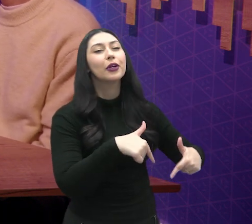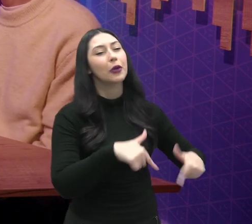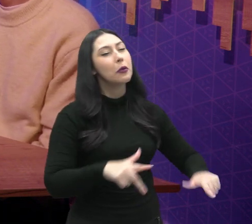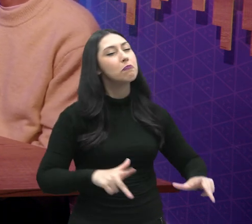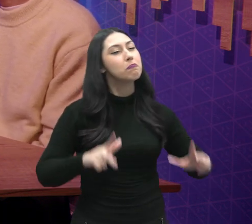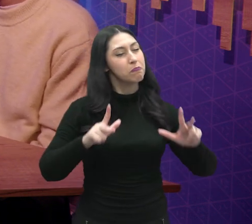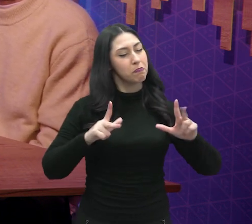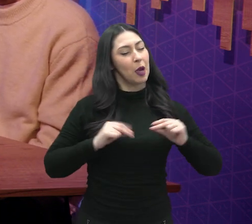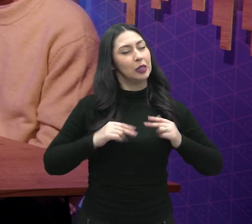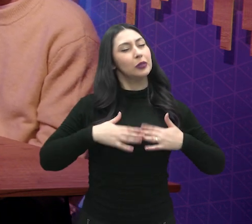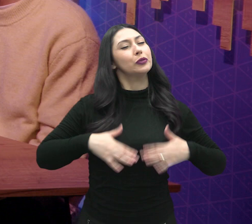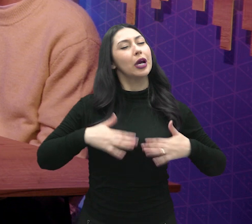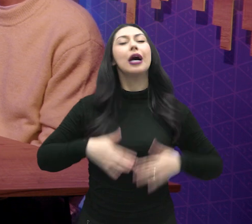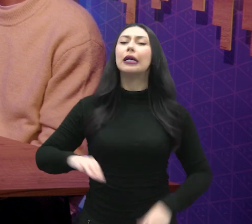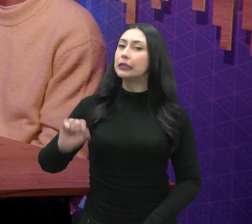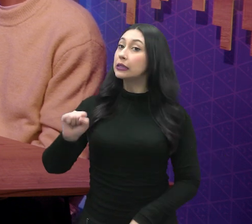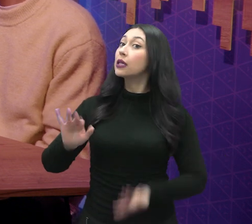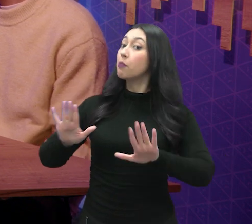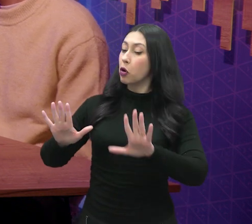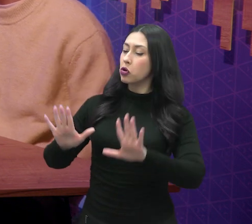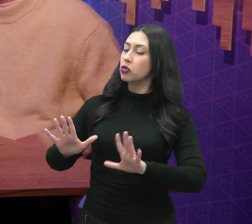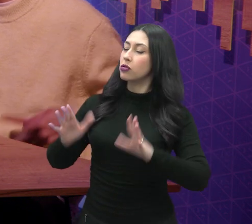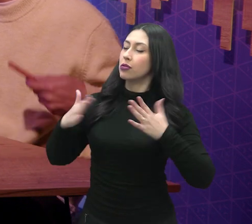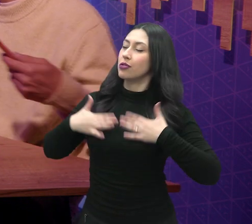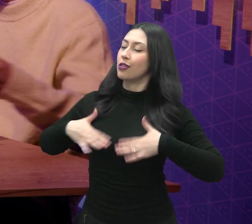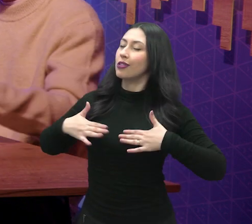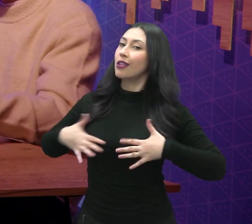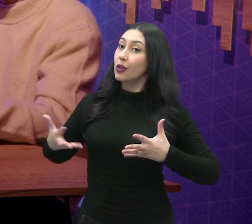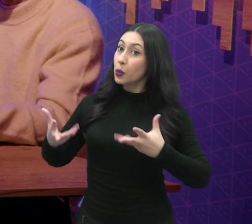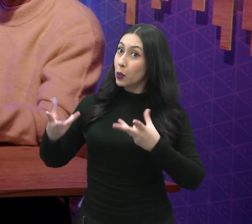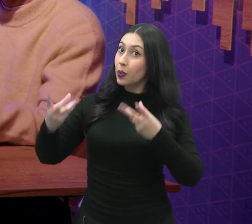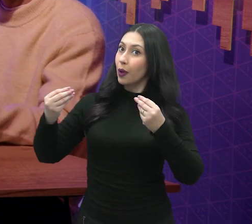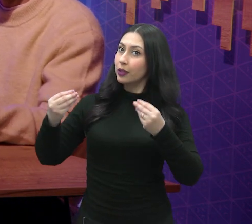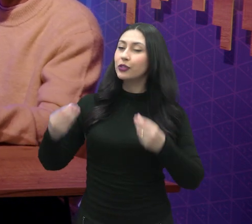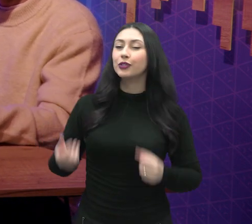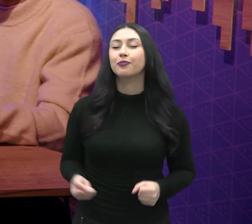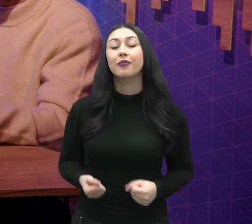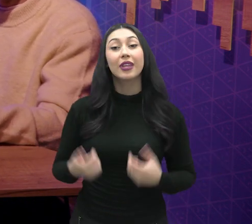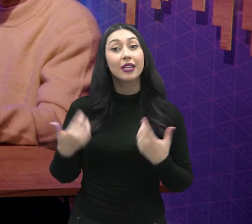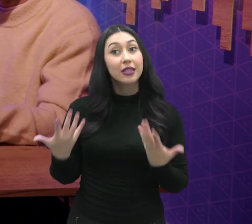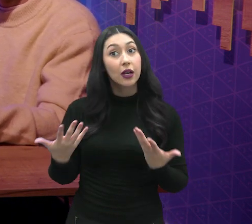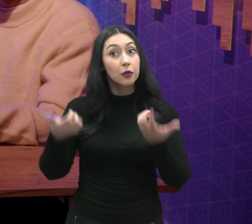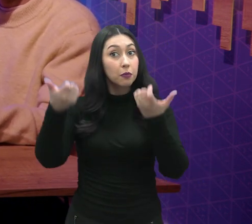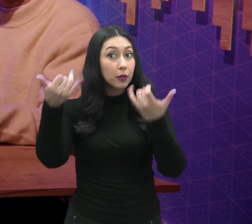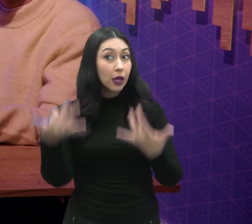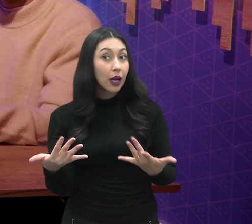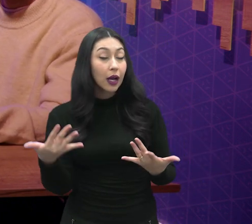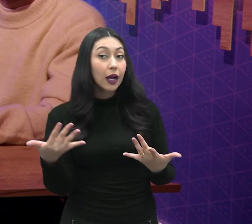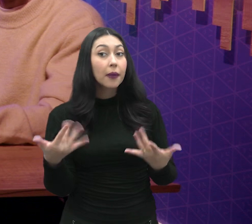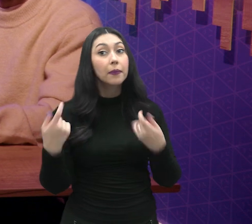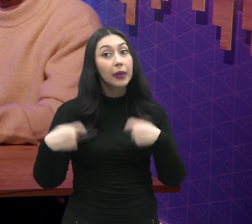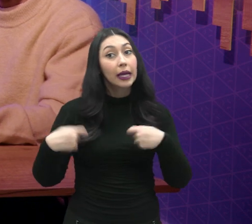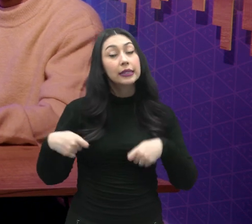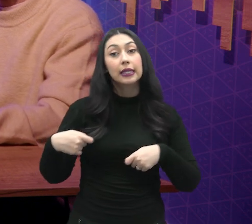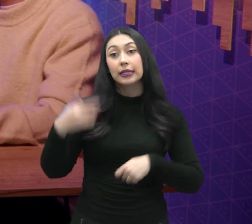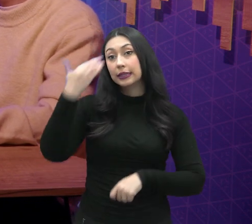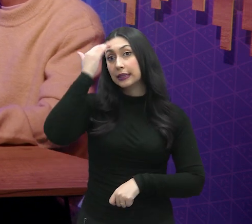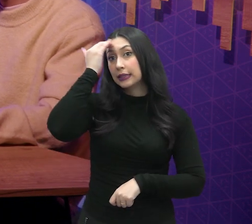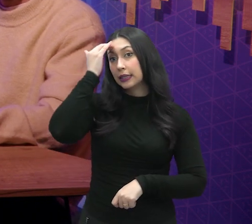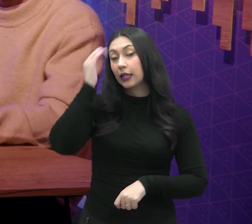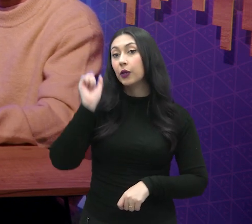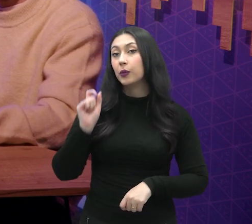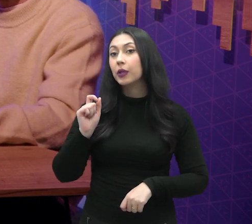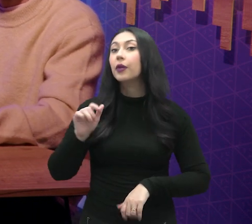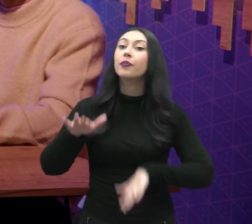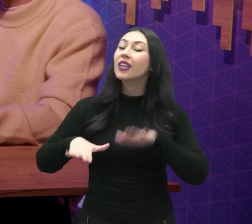a gente merece um descanso, Merecemos descanso com qualidade, inclusive. E aí... Para falar de descanso com qualidade, a gente precisa entender o